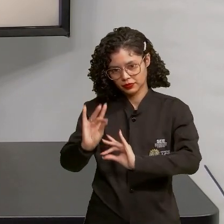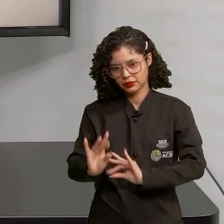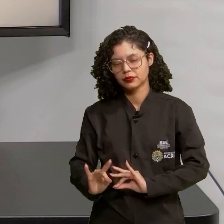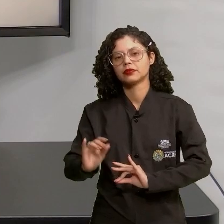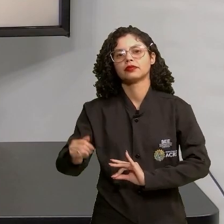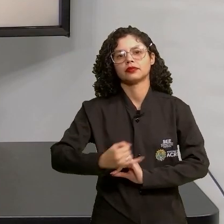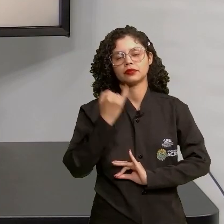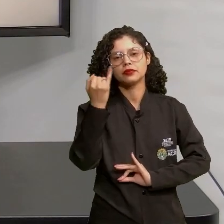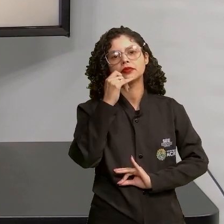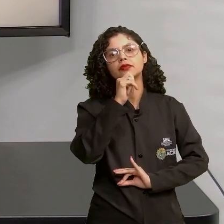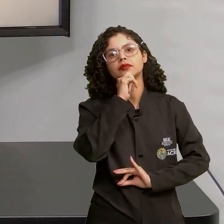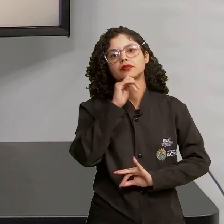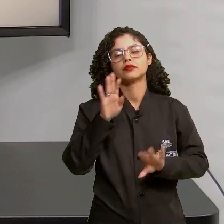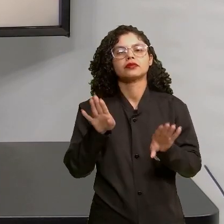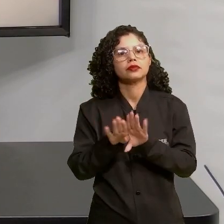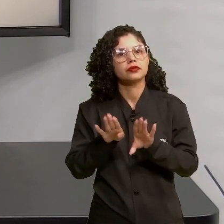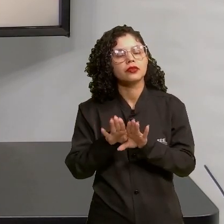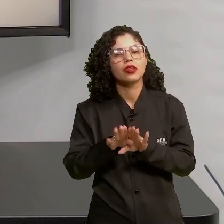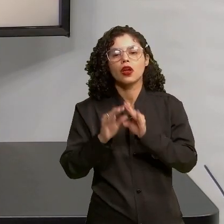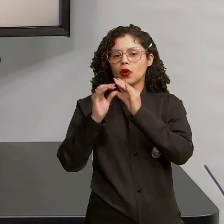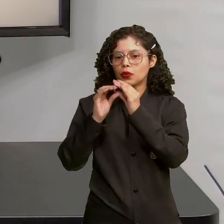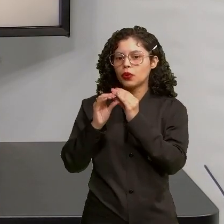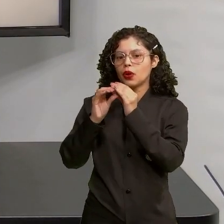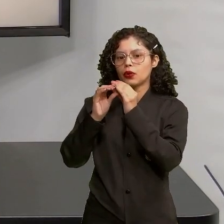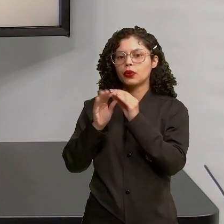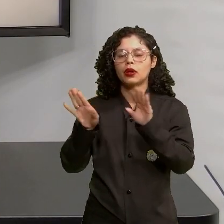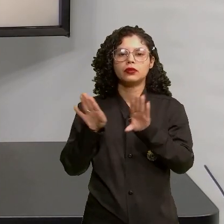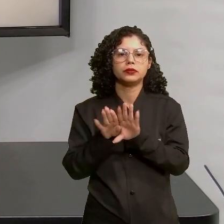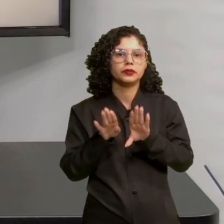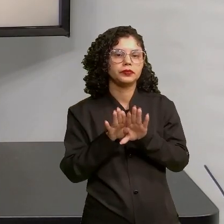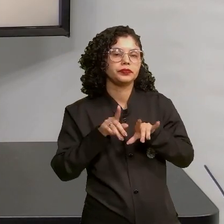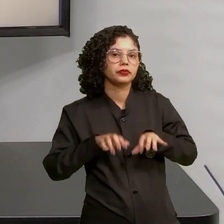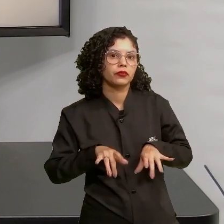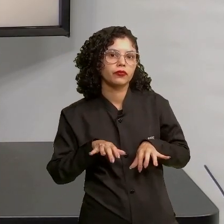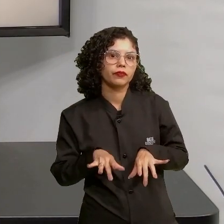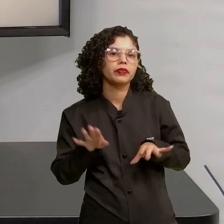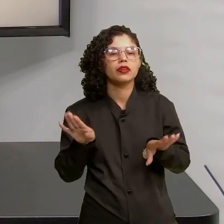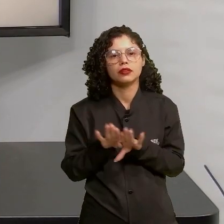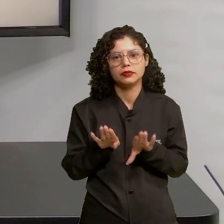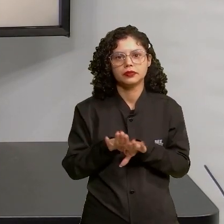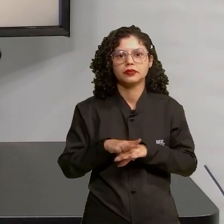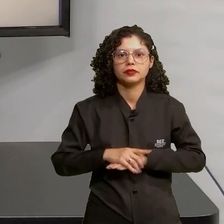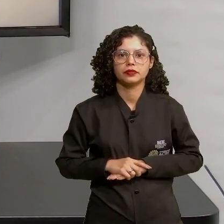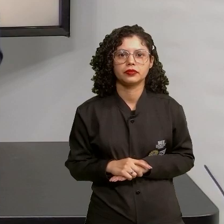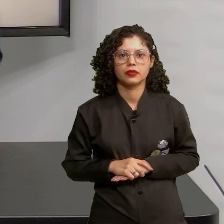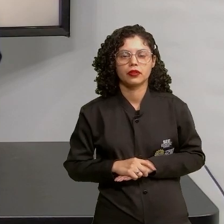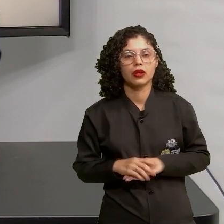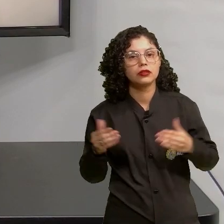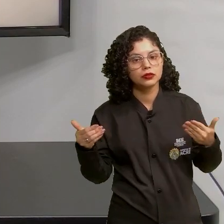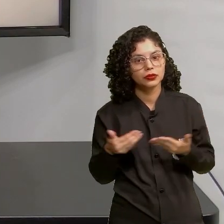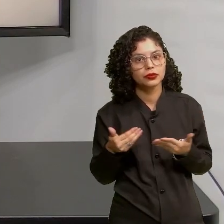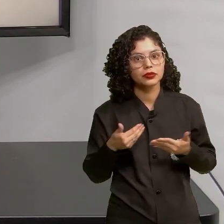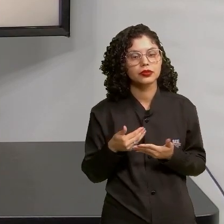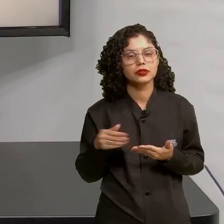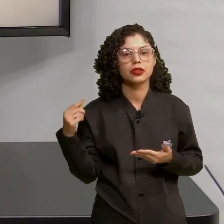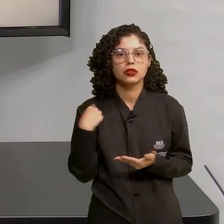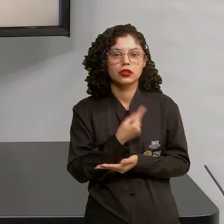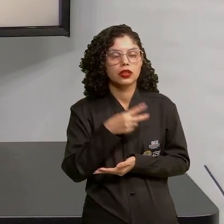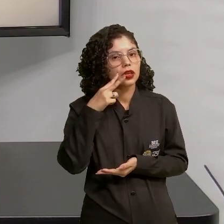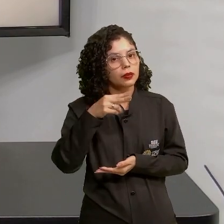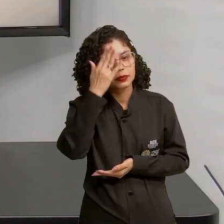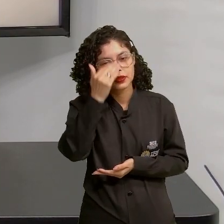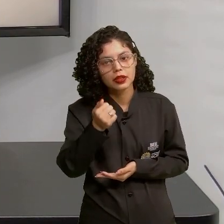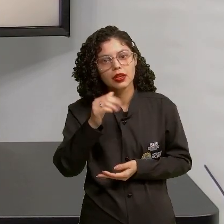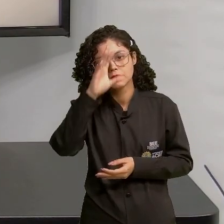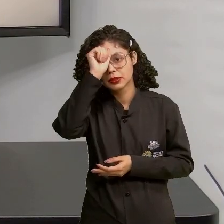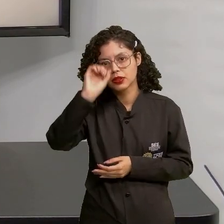de corda, de sopro, os de teclas, né, os teclados. E agora é a hora da gente saber se